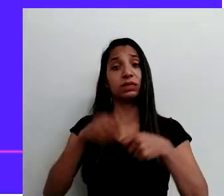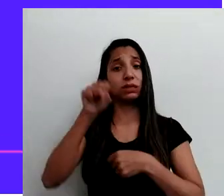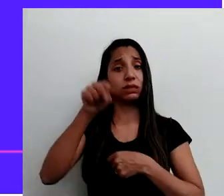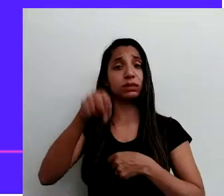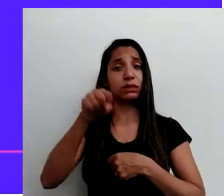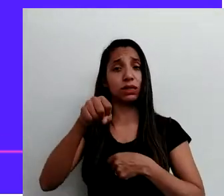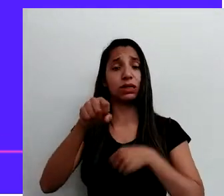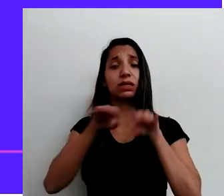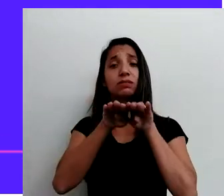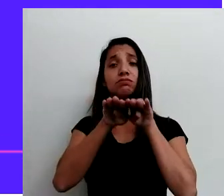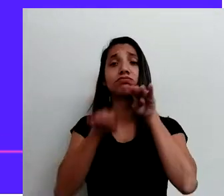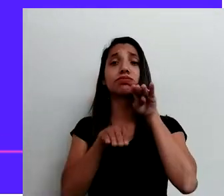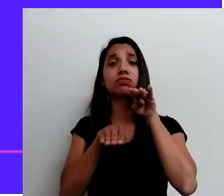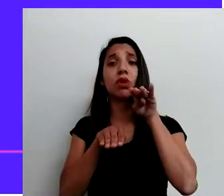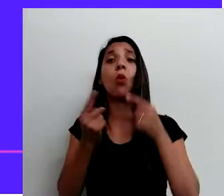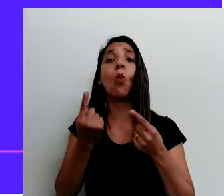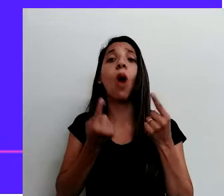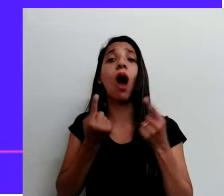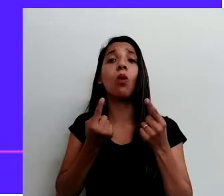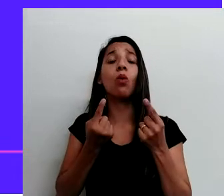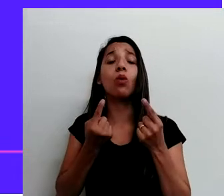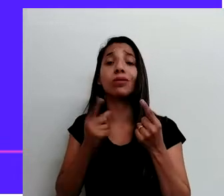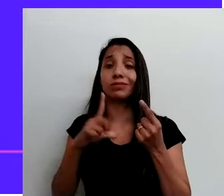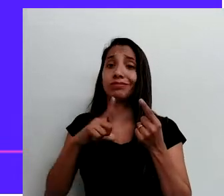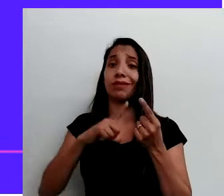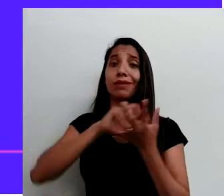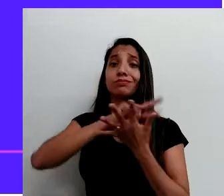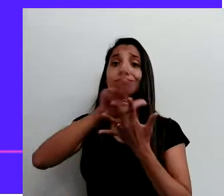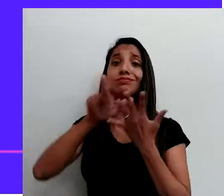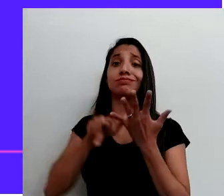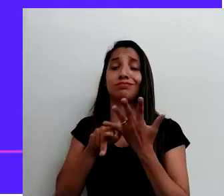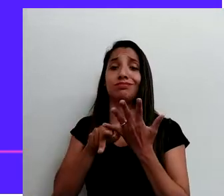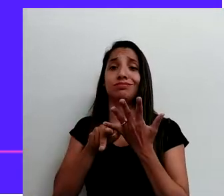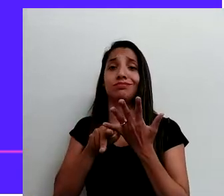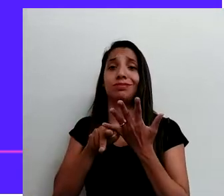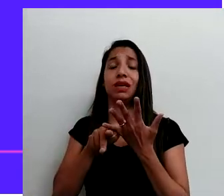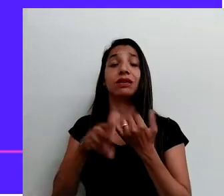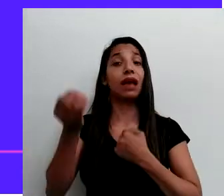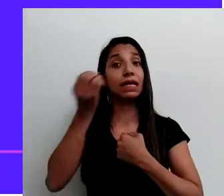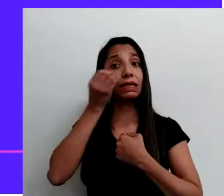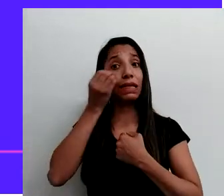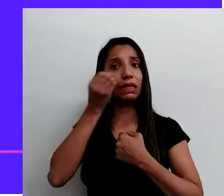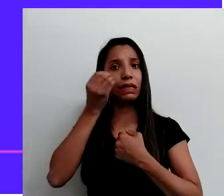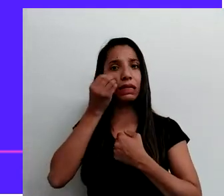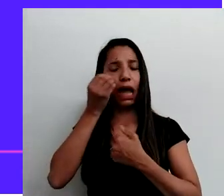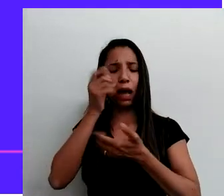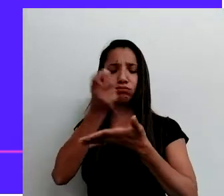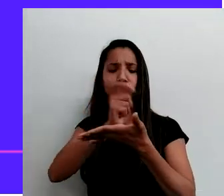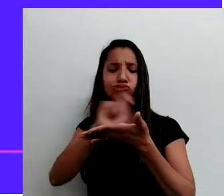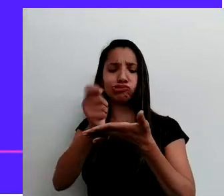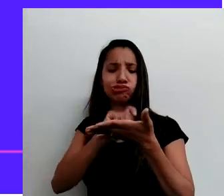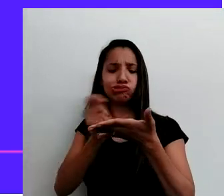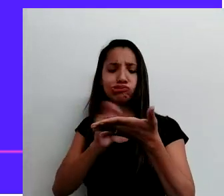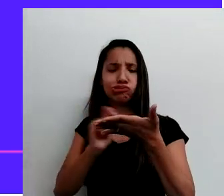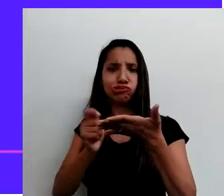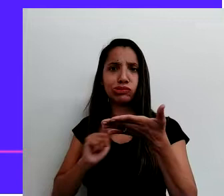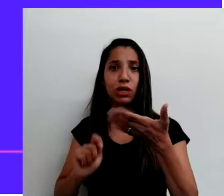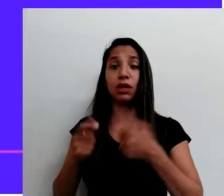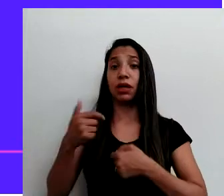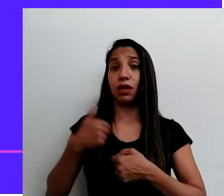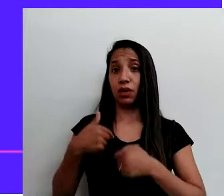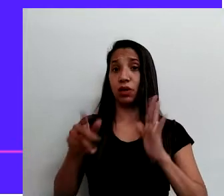de desigualdades, né? A Gênero e Número surge com essa proposta. Eu sou diretora da Gênero e Número, né, uma organização que